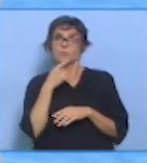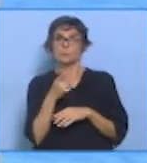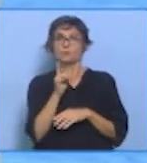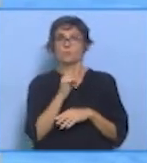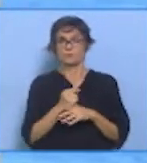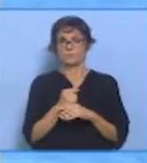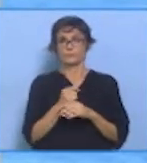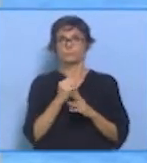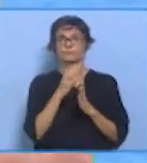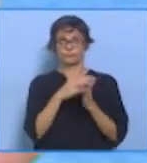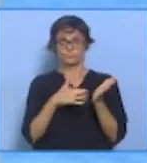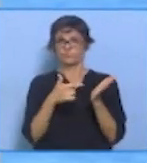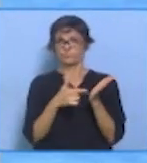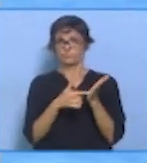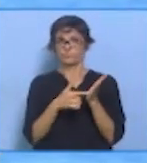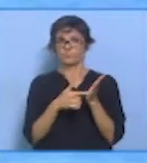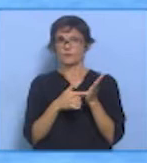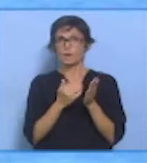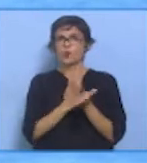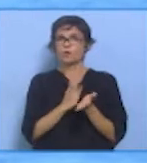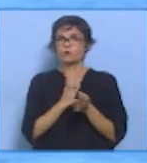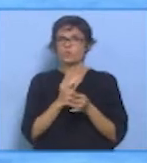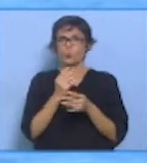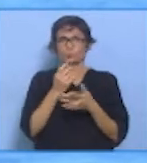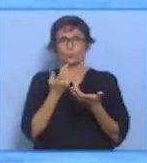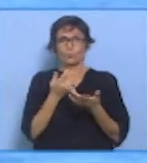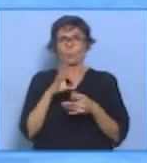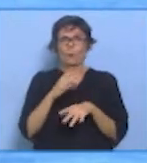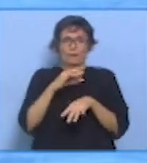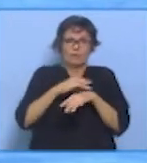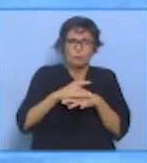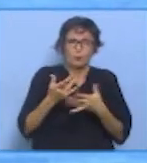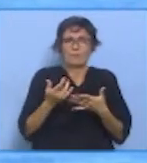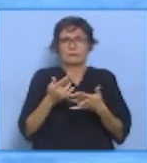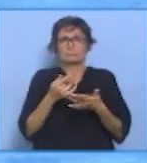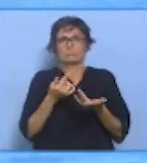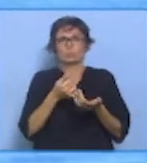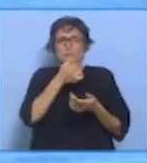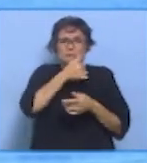que não é só nos sofrimentos, mas também, como é que diz Paulo,